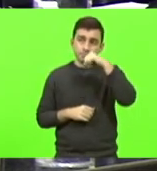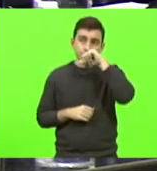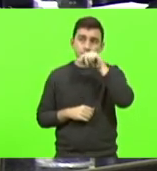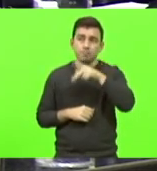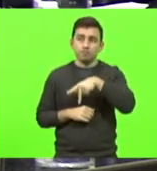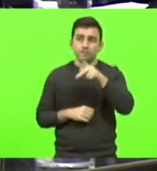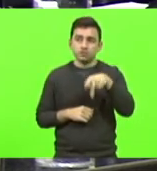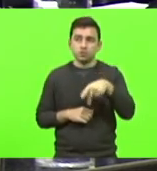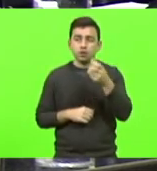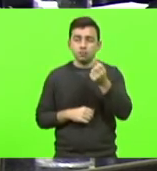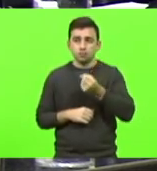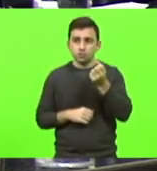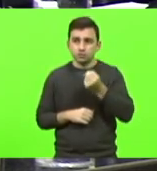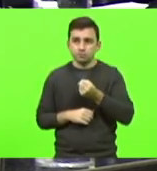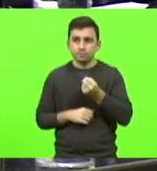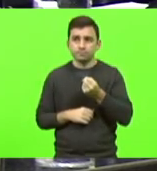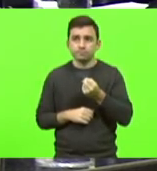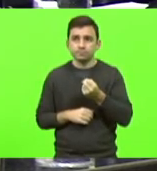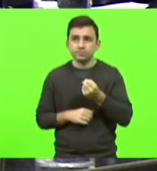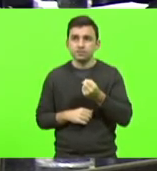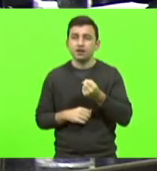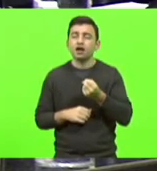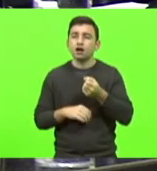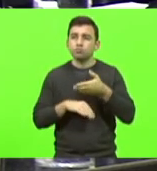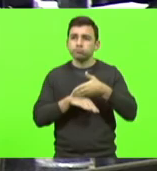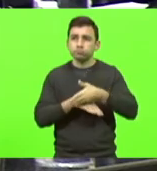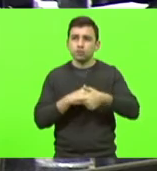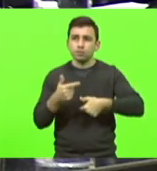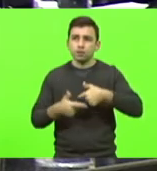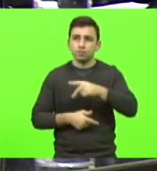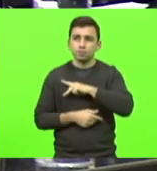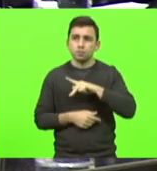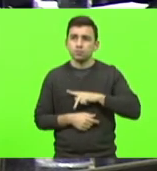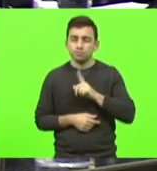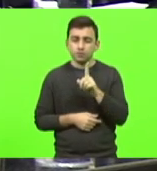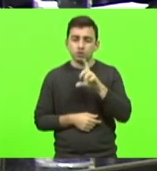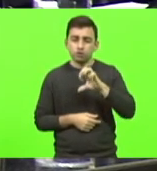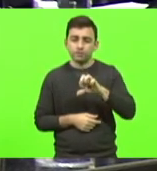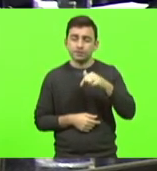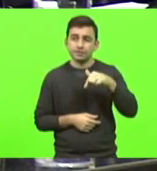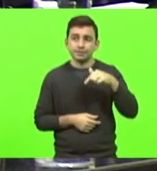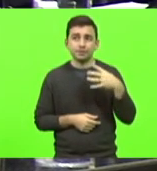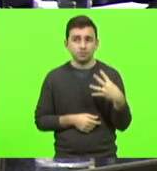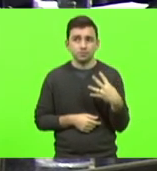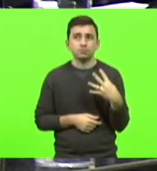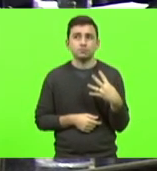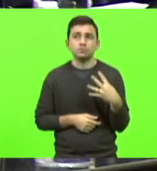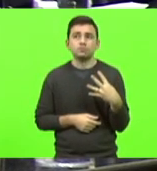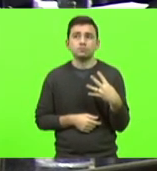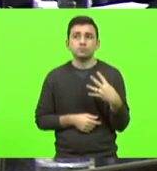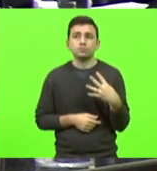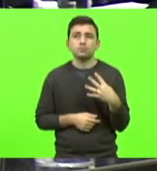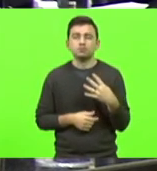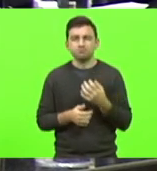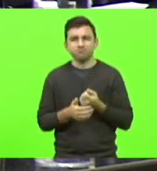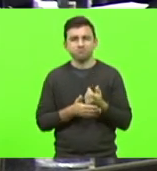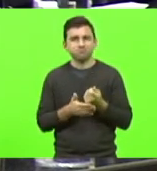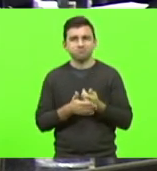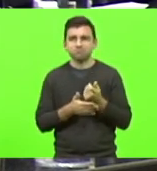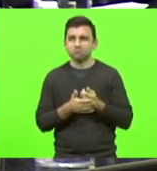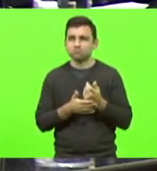aposentada entrou no serviço público em 1974 contribuiu há